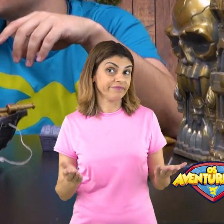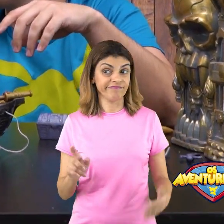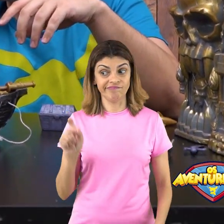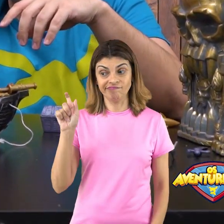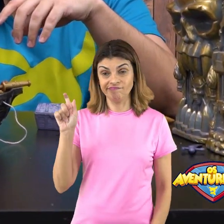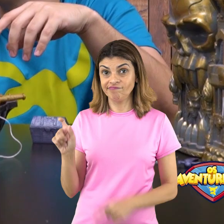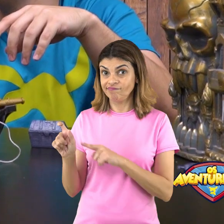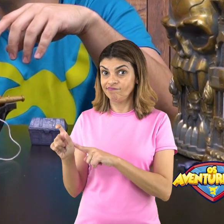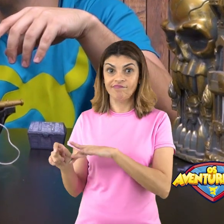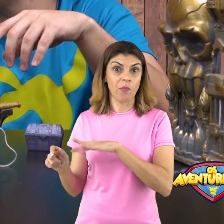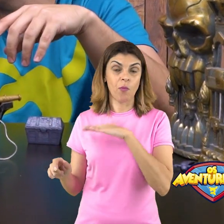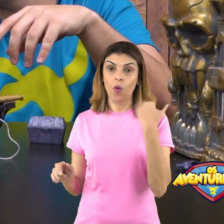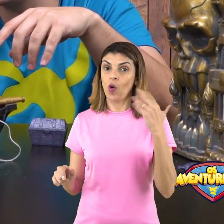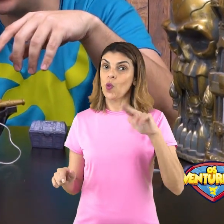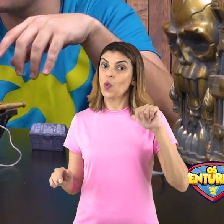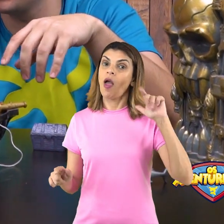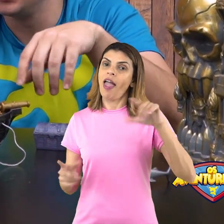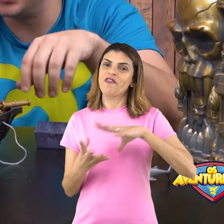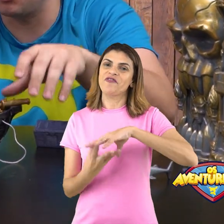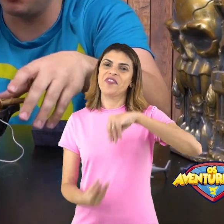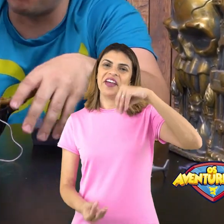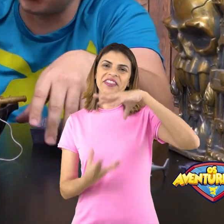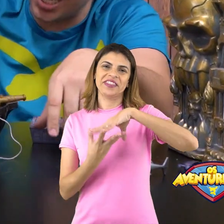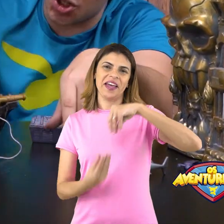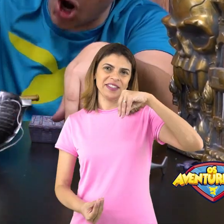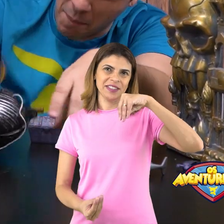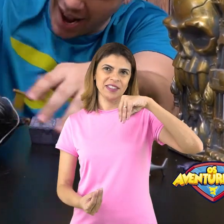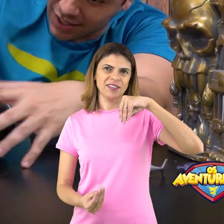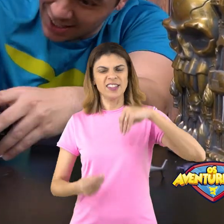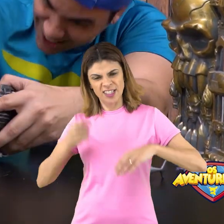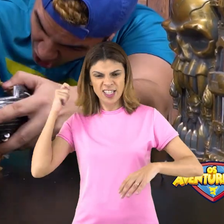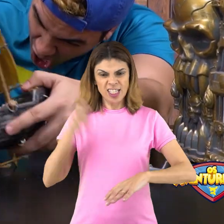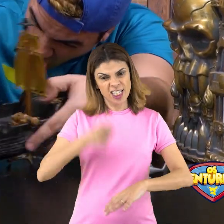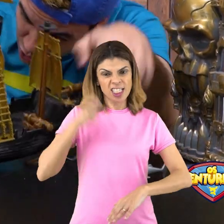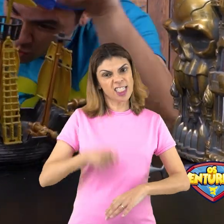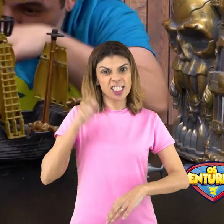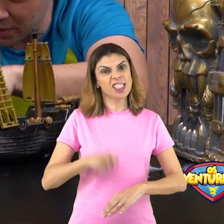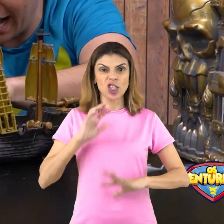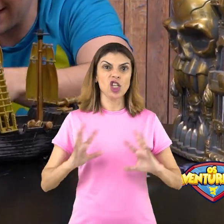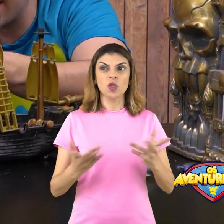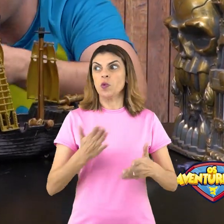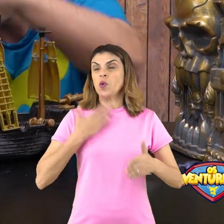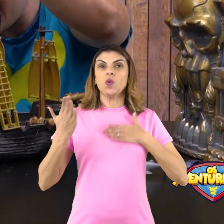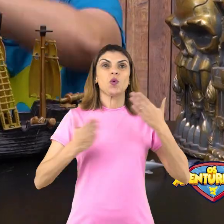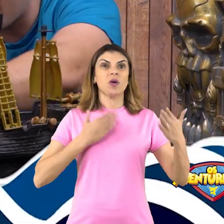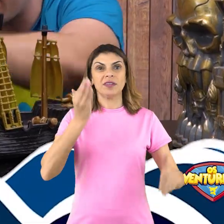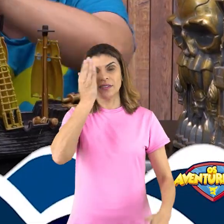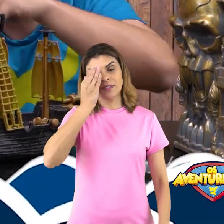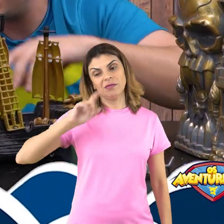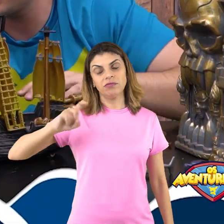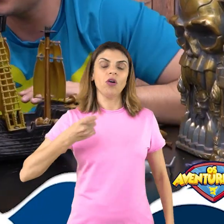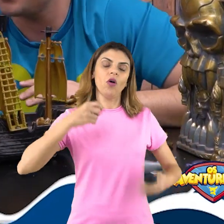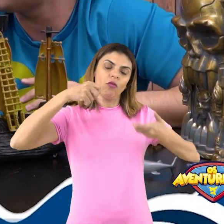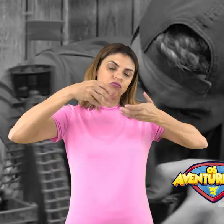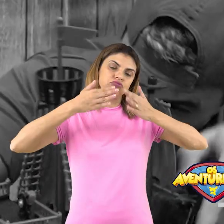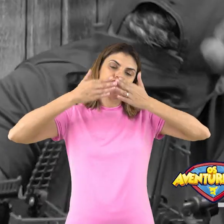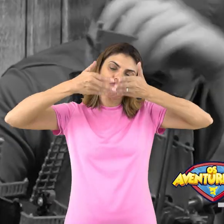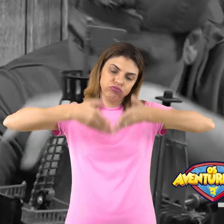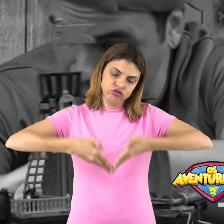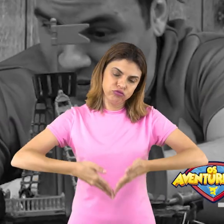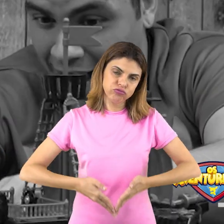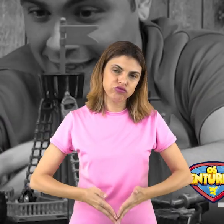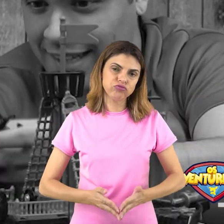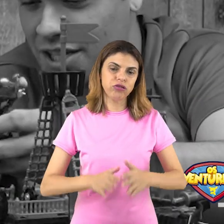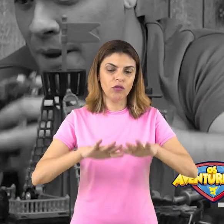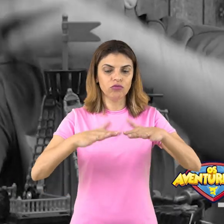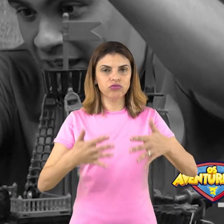aqui não morre nunca, porque ele já é um fantasma. Então ele volta e assombra todos os piratas e afoga os piratas e ele vence. Todos